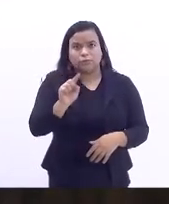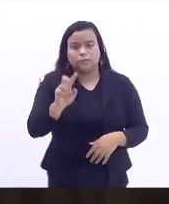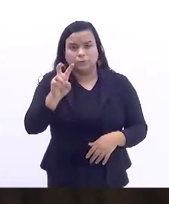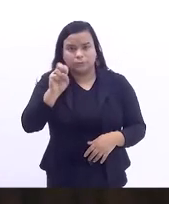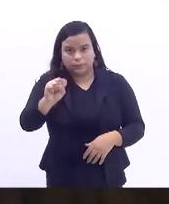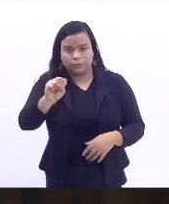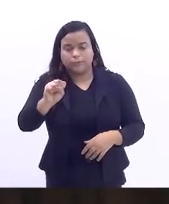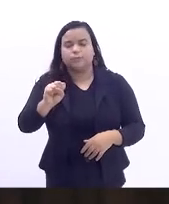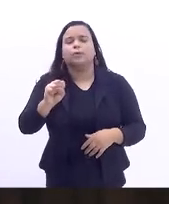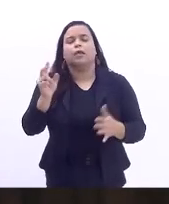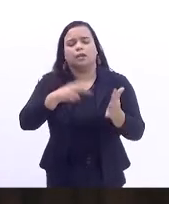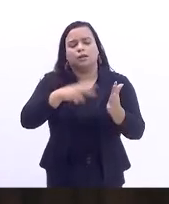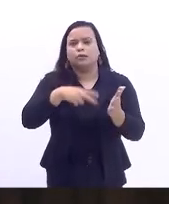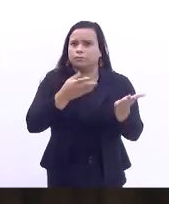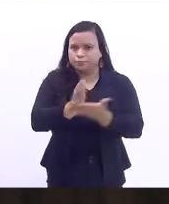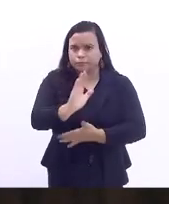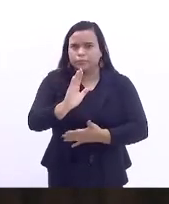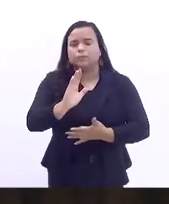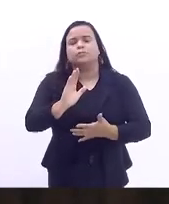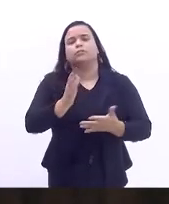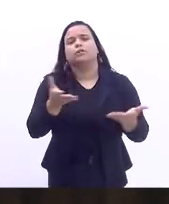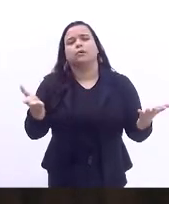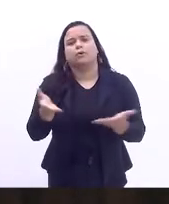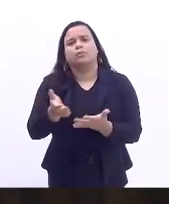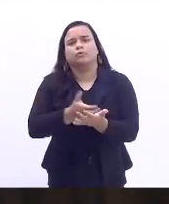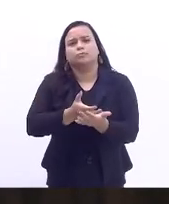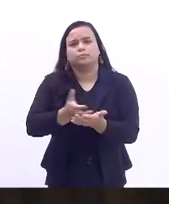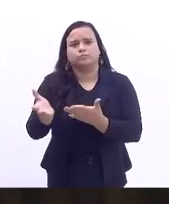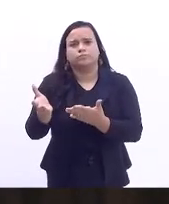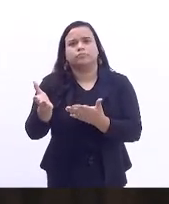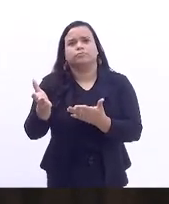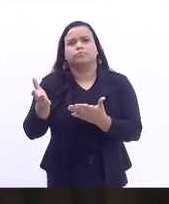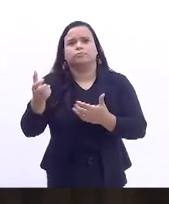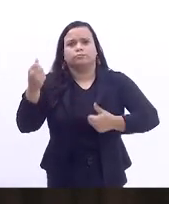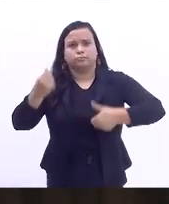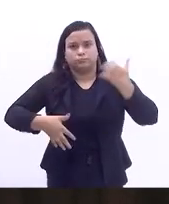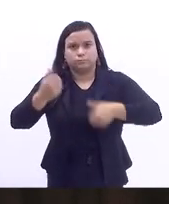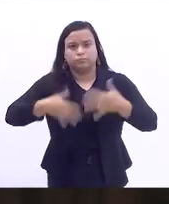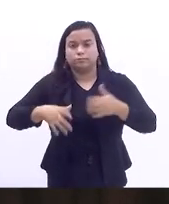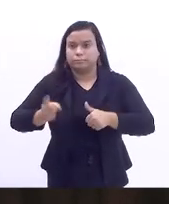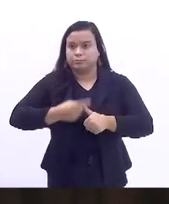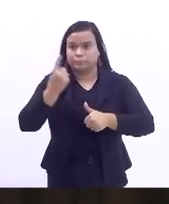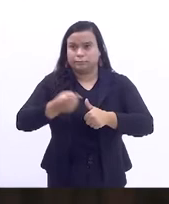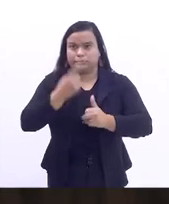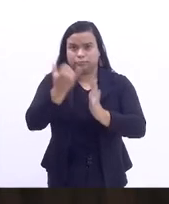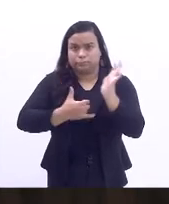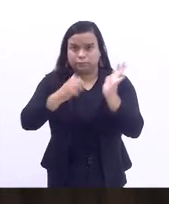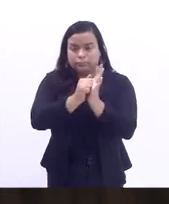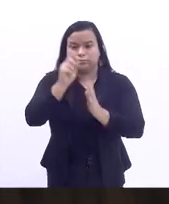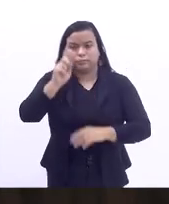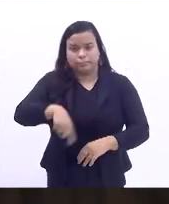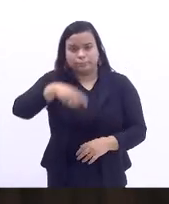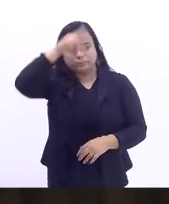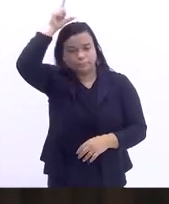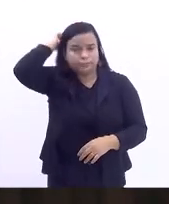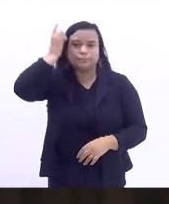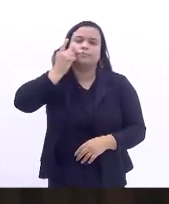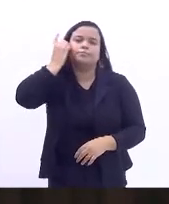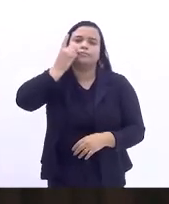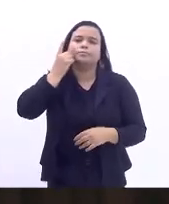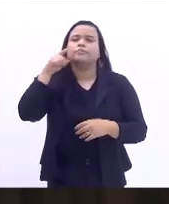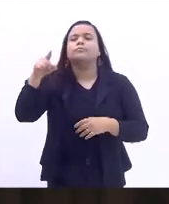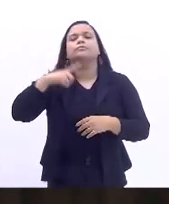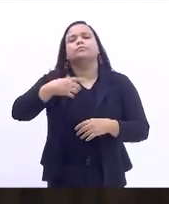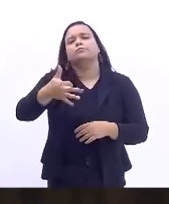Lida e aprovada a ata, passa-se ao expediente inicial. Primeiro orador inscrito é o nobre deputado Luiz Paulo. Vossa Excelência